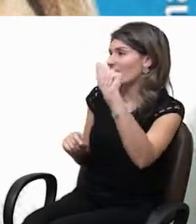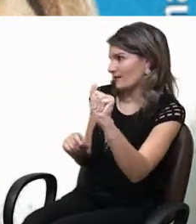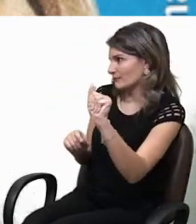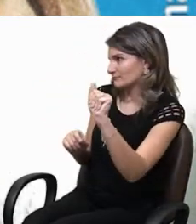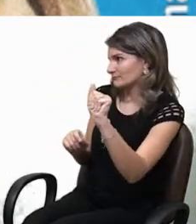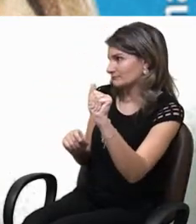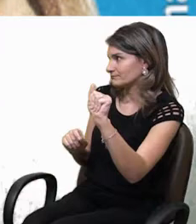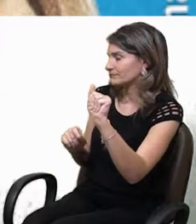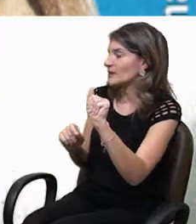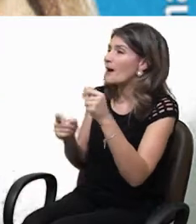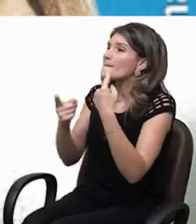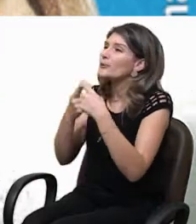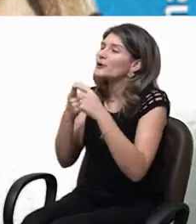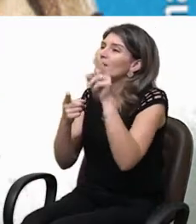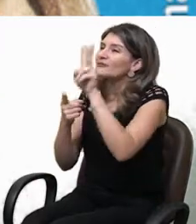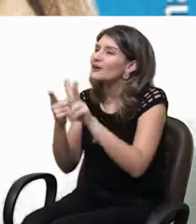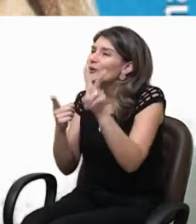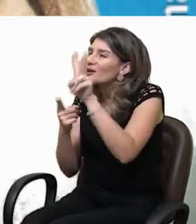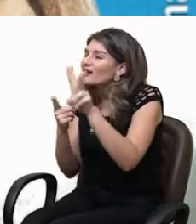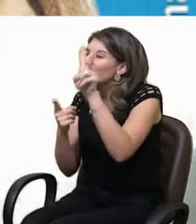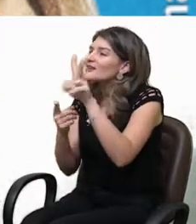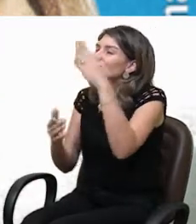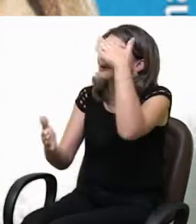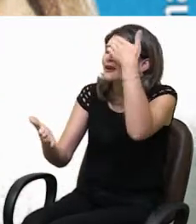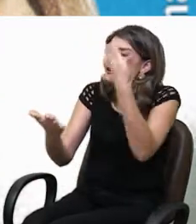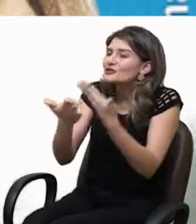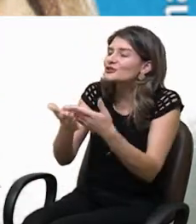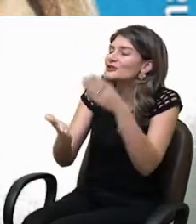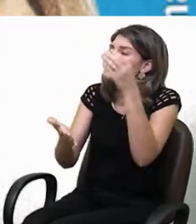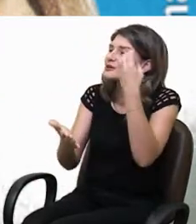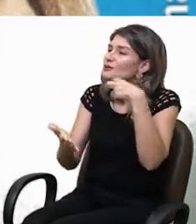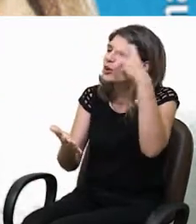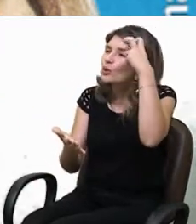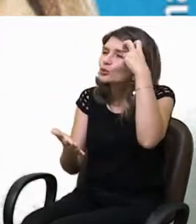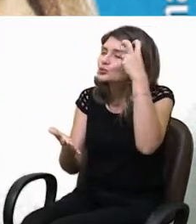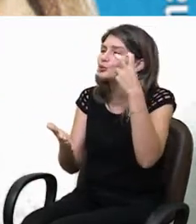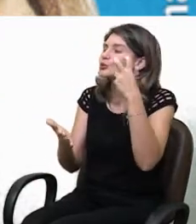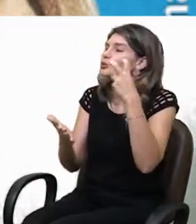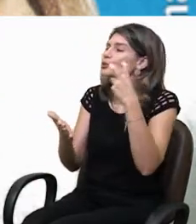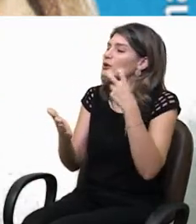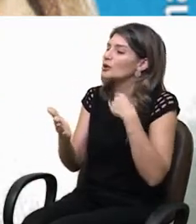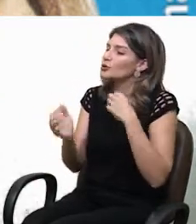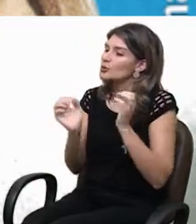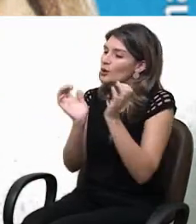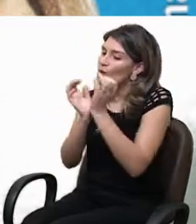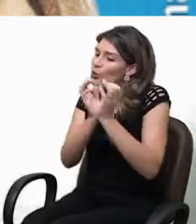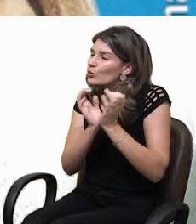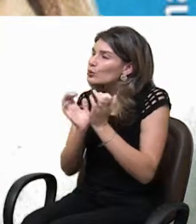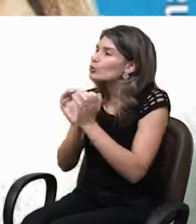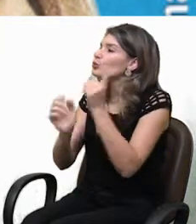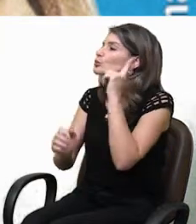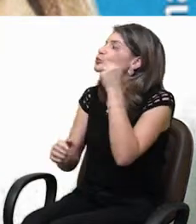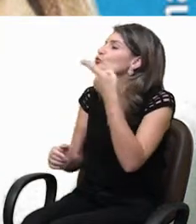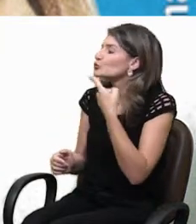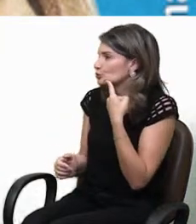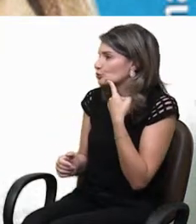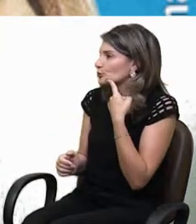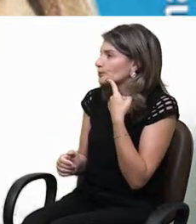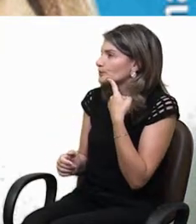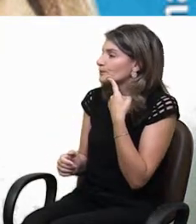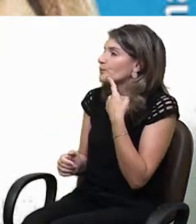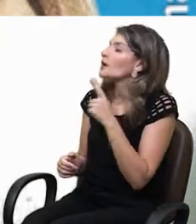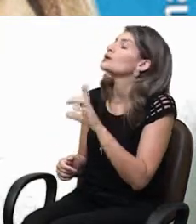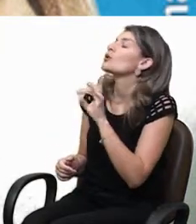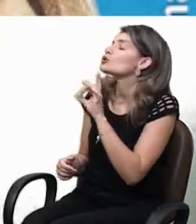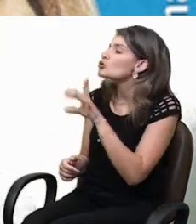que estuda a língua de sinais, que valoriza, que acredita numa cultura surda, numa identidade surda, numa comunidade